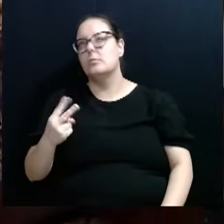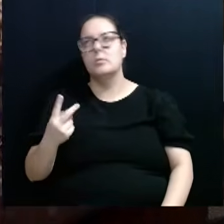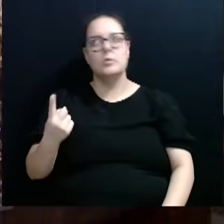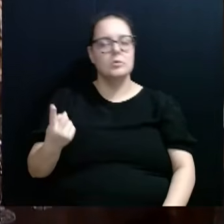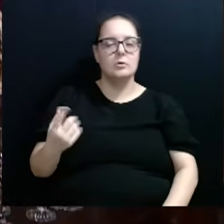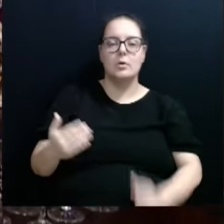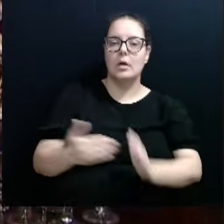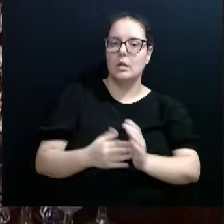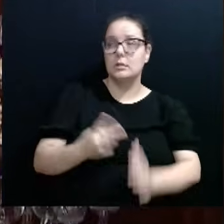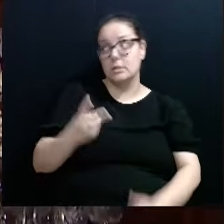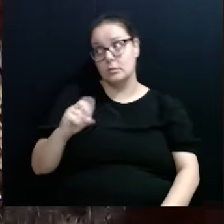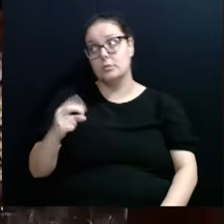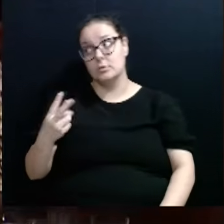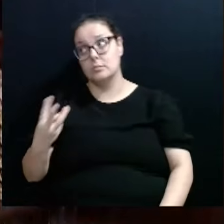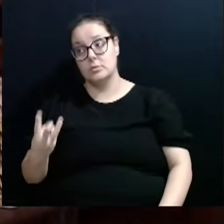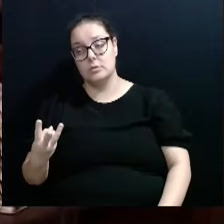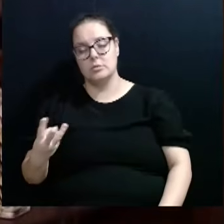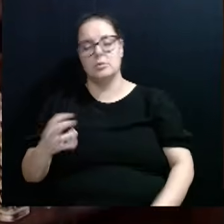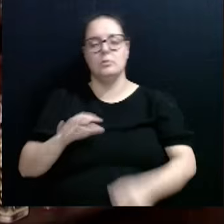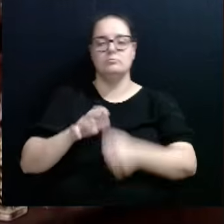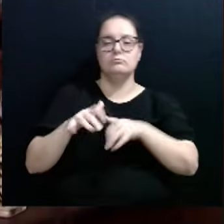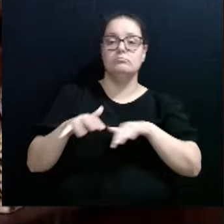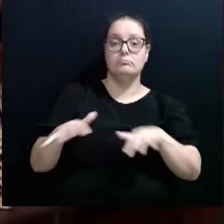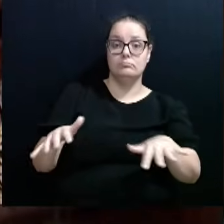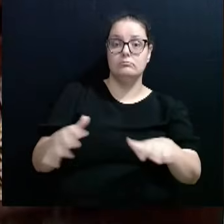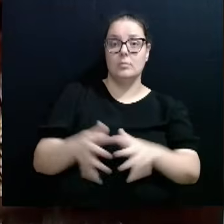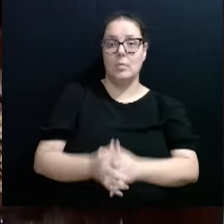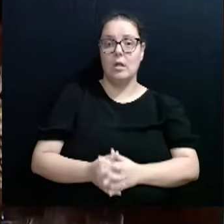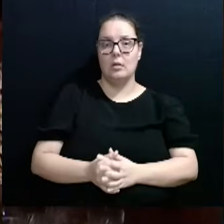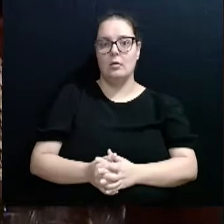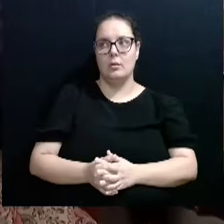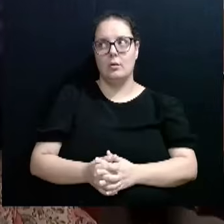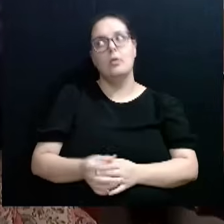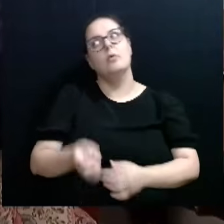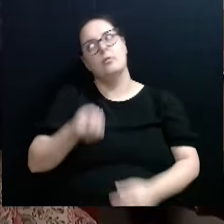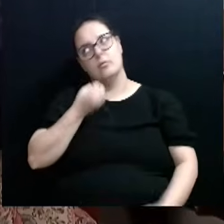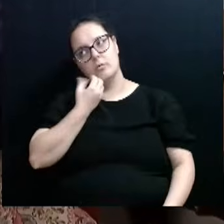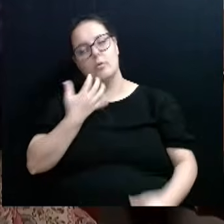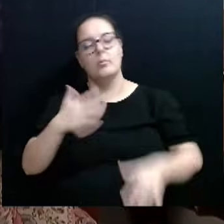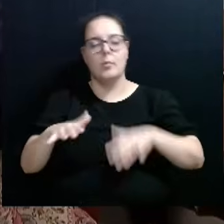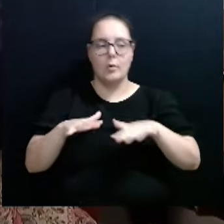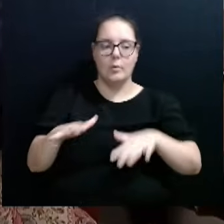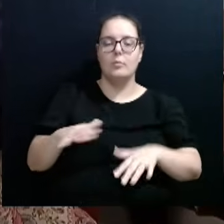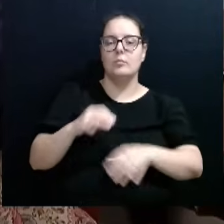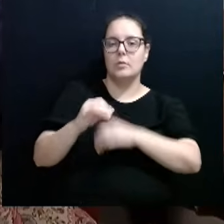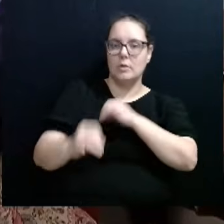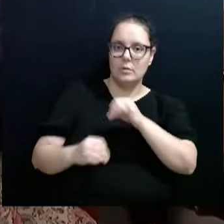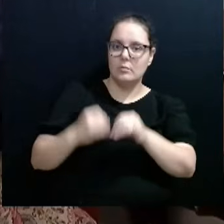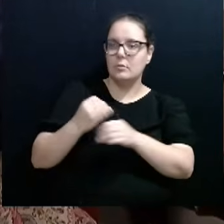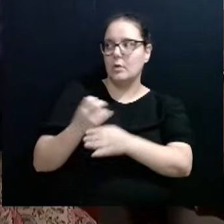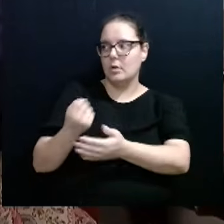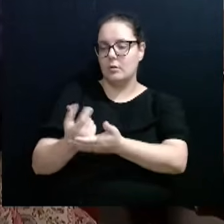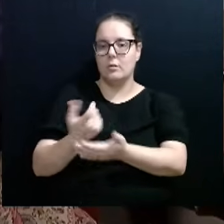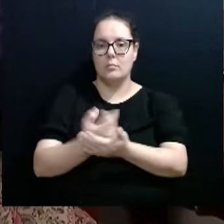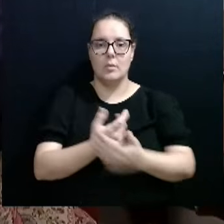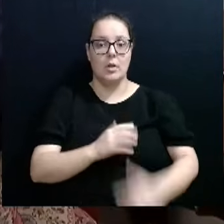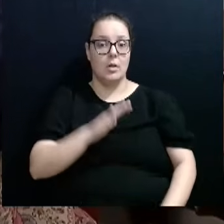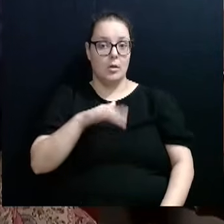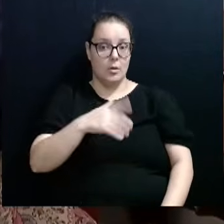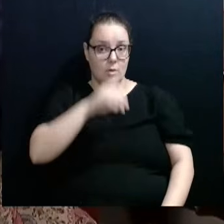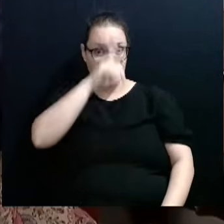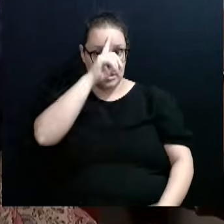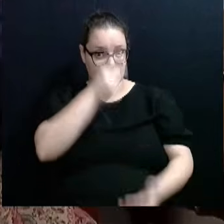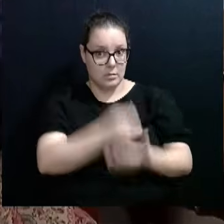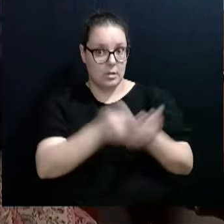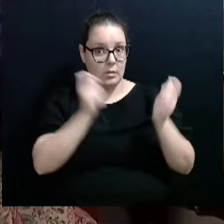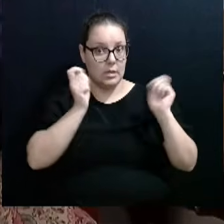né? A pandemia foi bastante movimentado na internet, as compras. Quando você decide efetivamente,